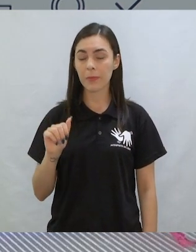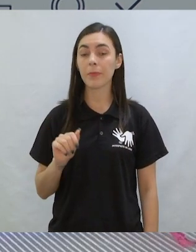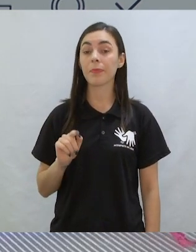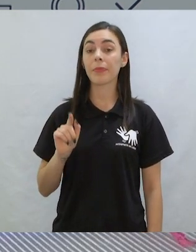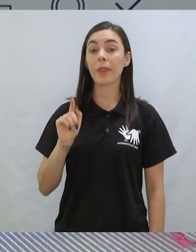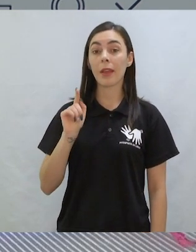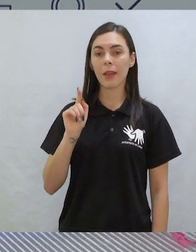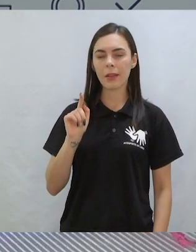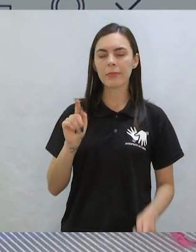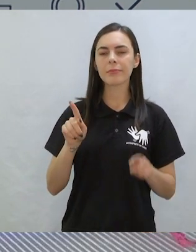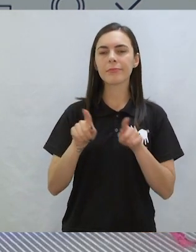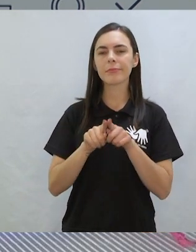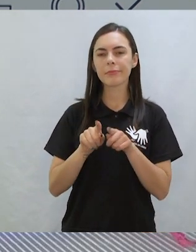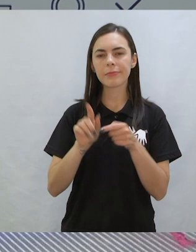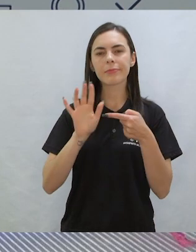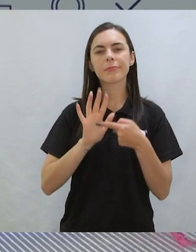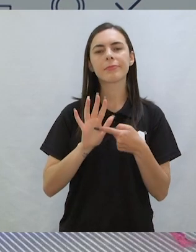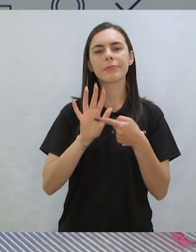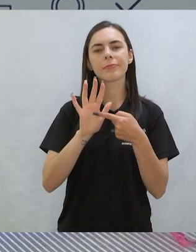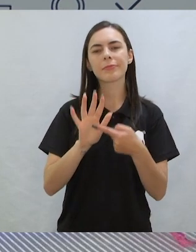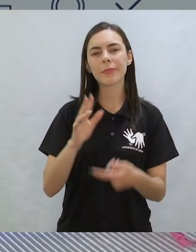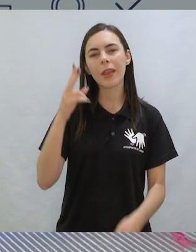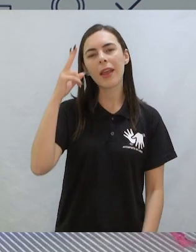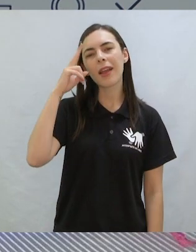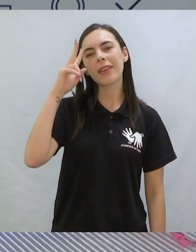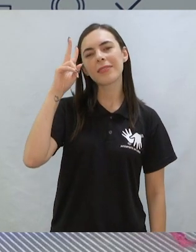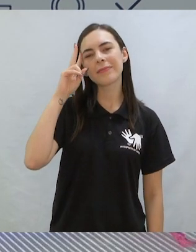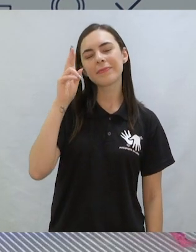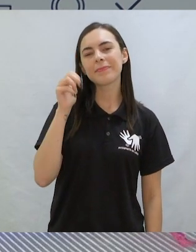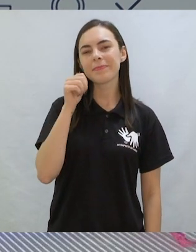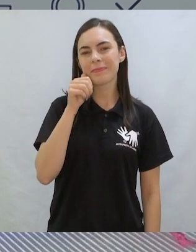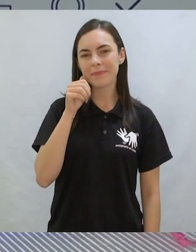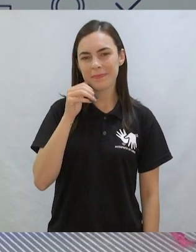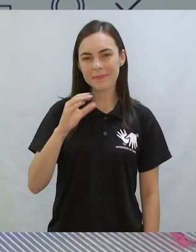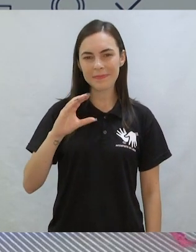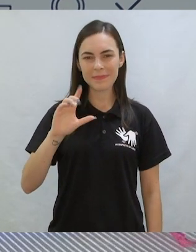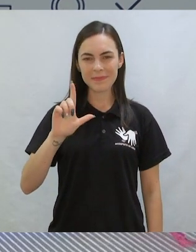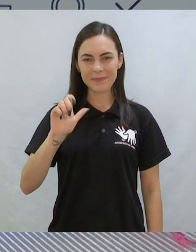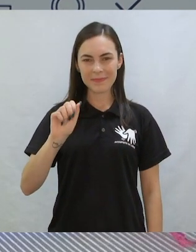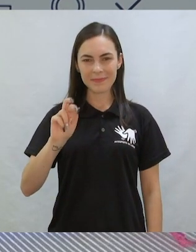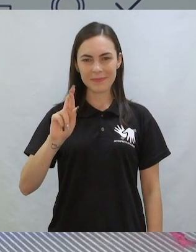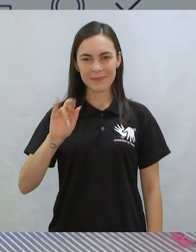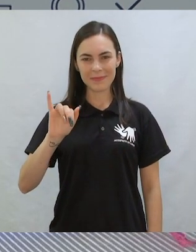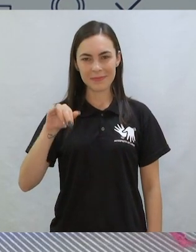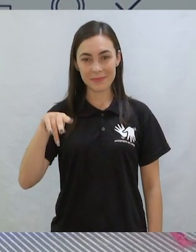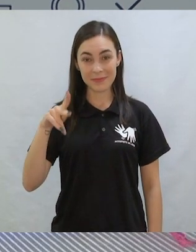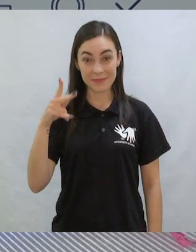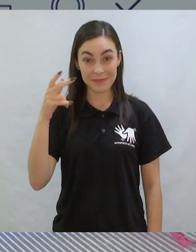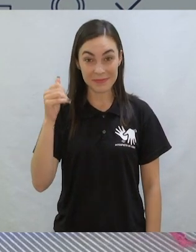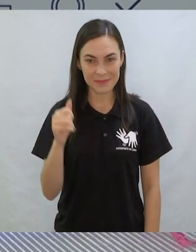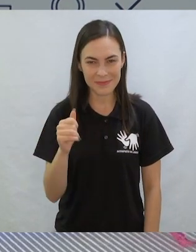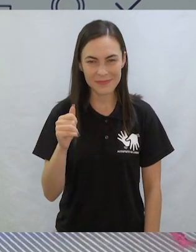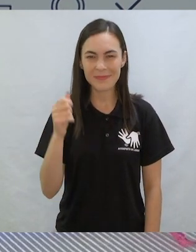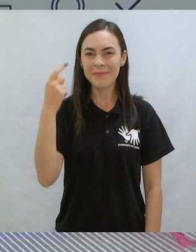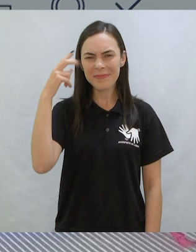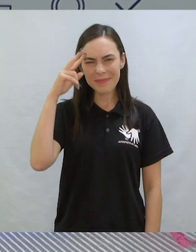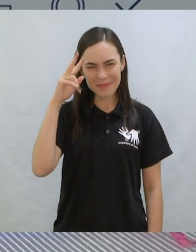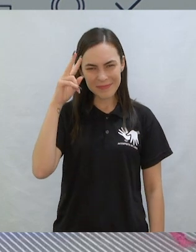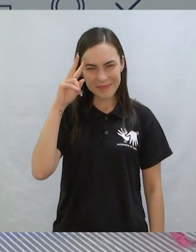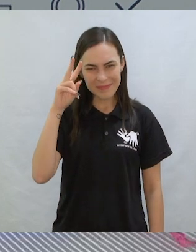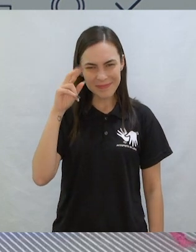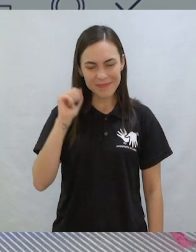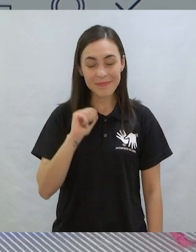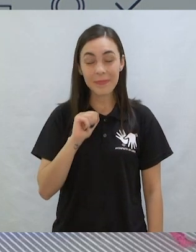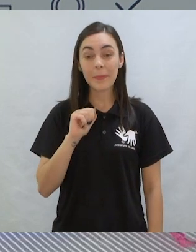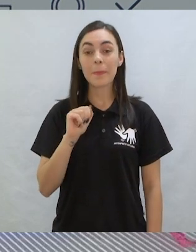Delma que trouxe também as histórias de Clarinha. Lembram dessa história?